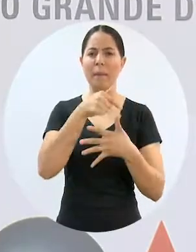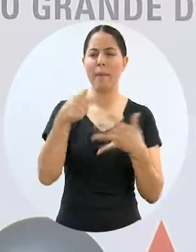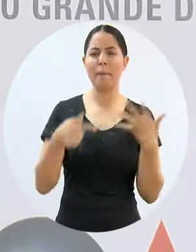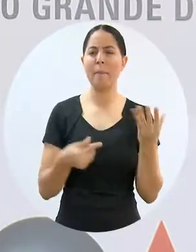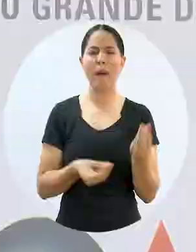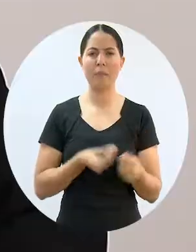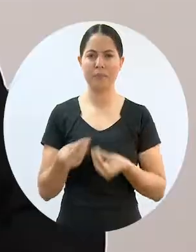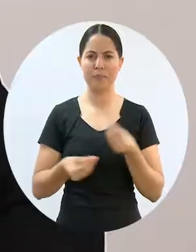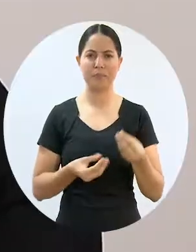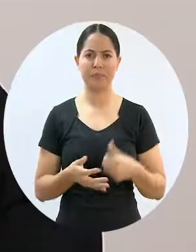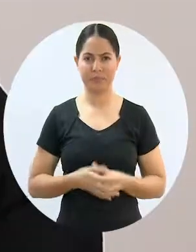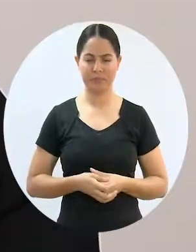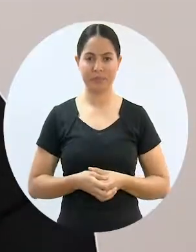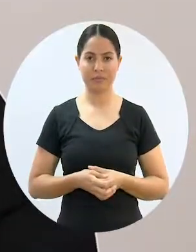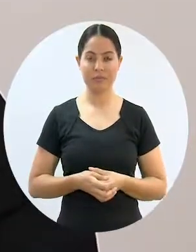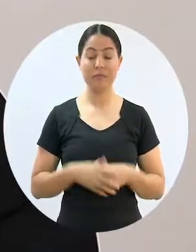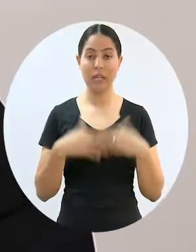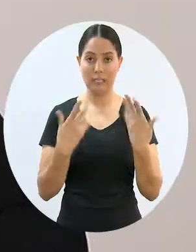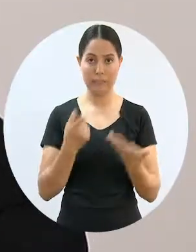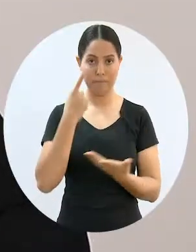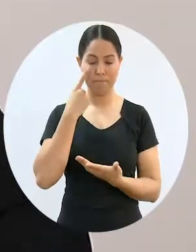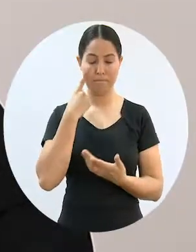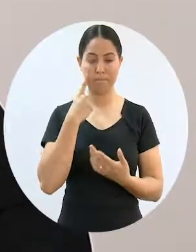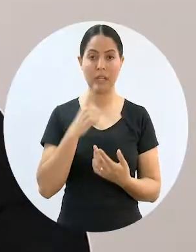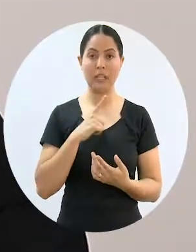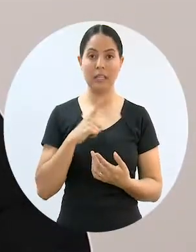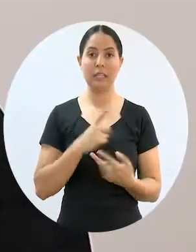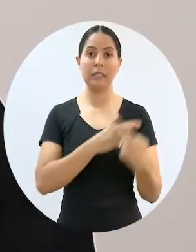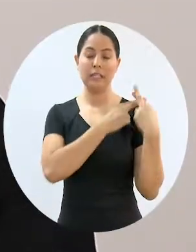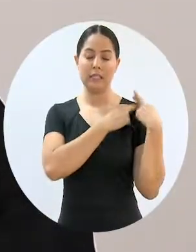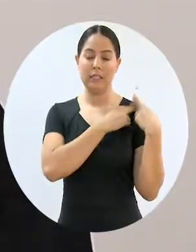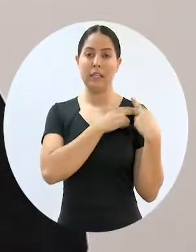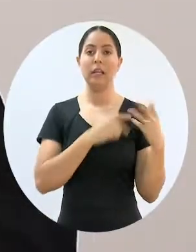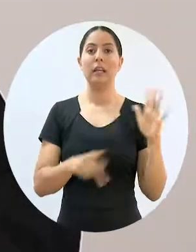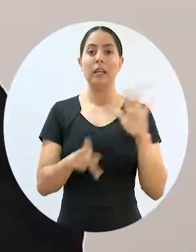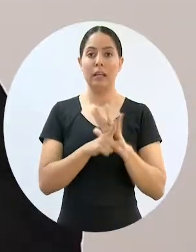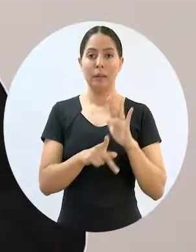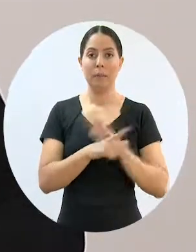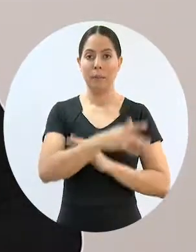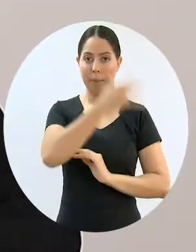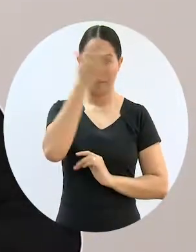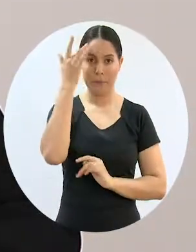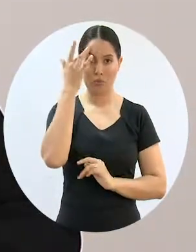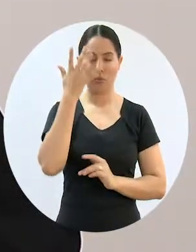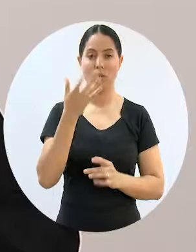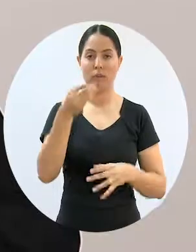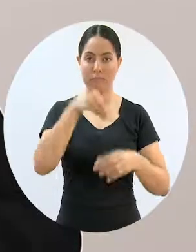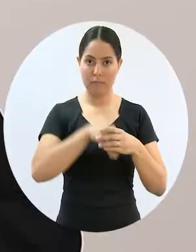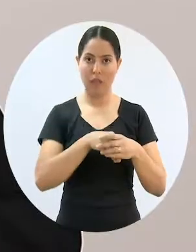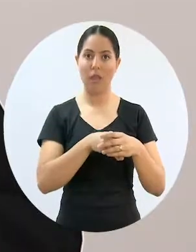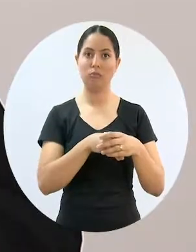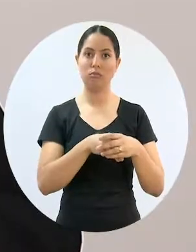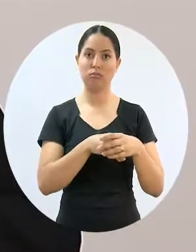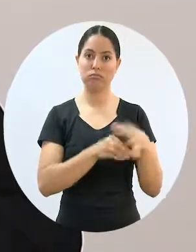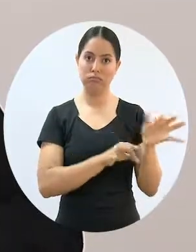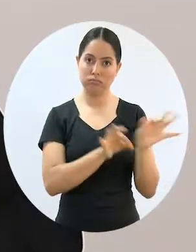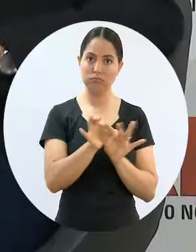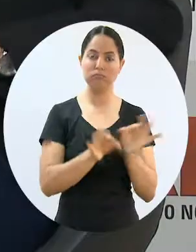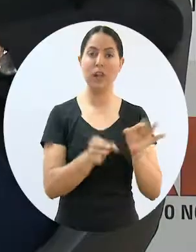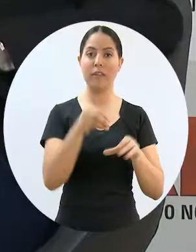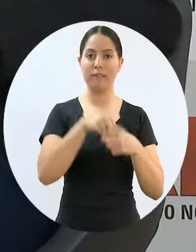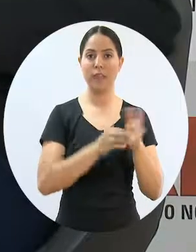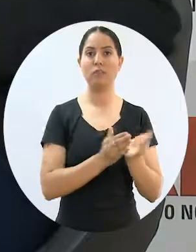existem? Veja, a responsabilidade, como eu disse há pouco, é do proprietário da embarcação, das pessoas responsáveis